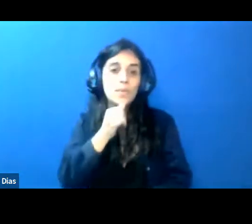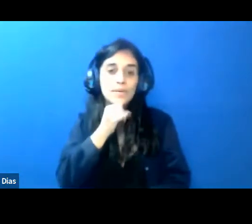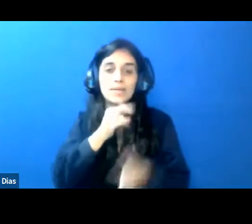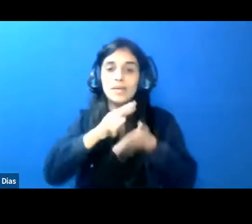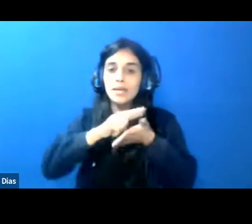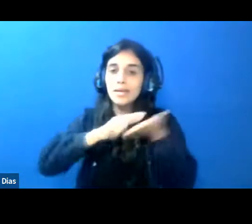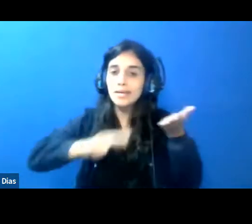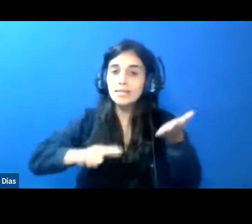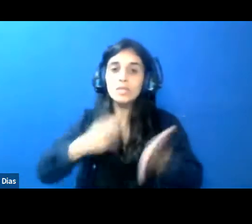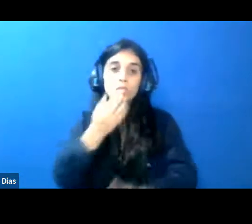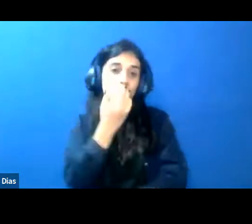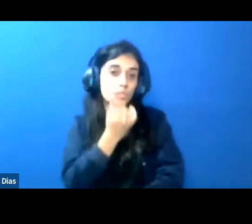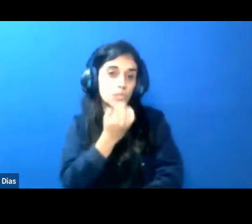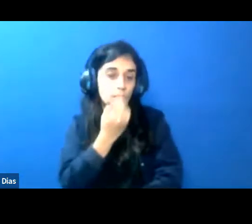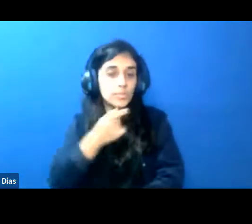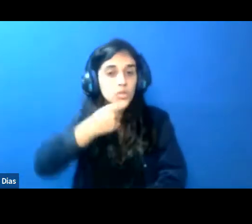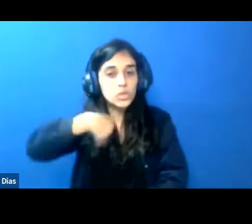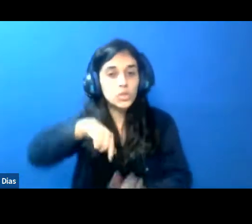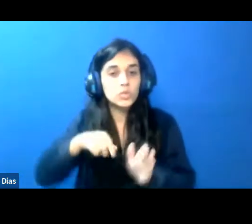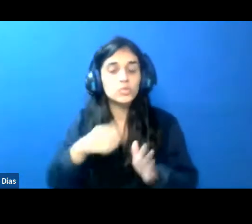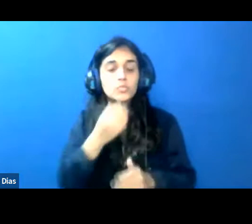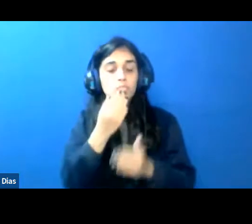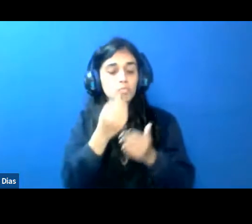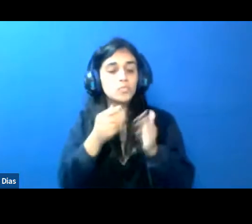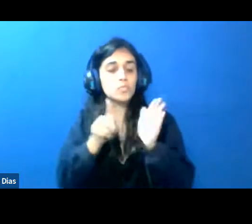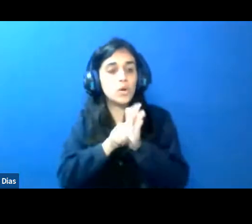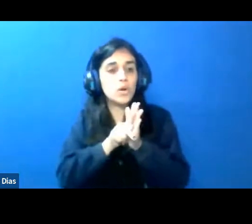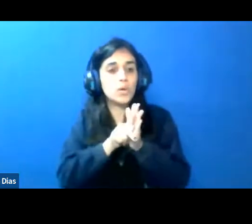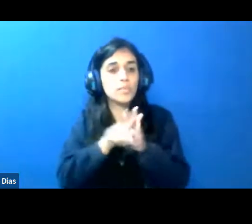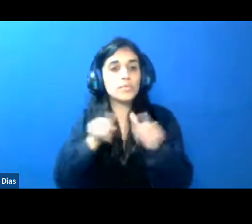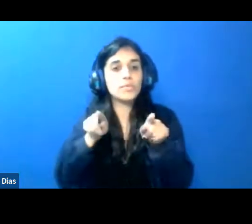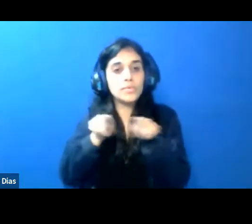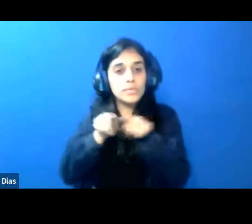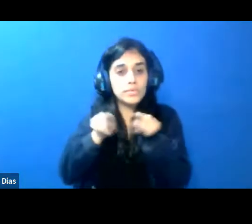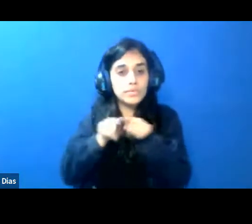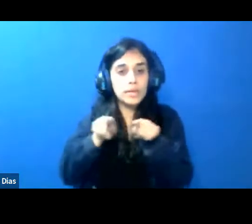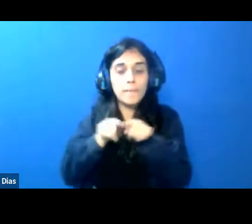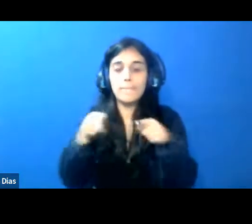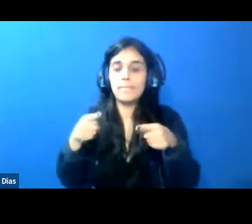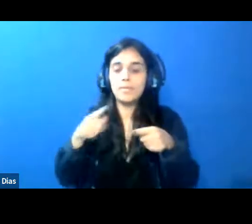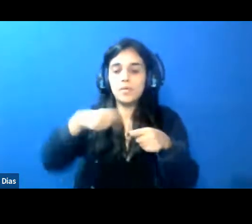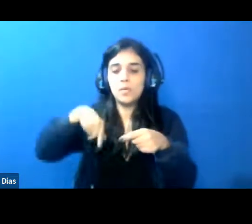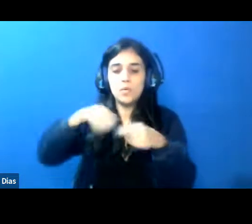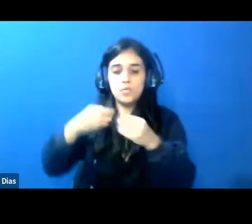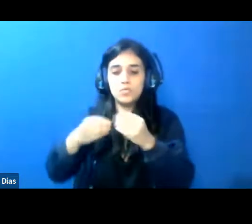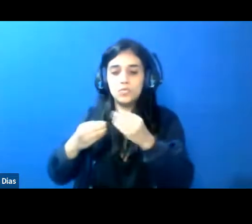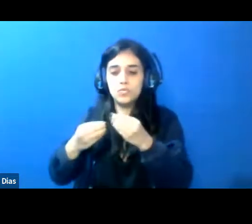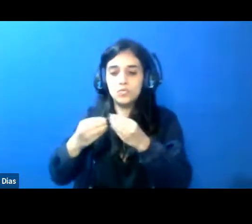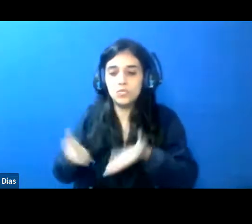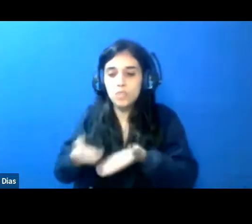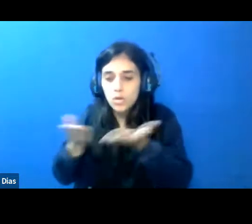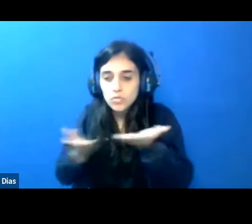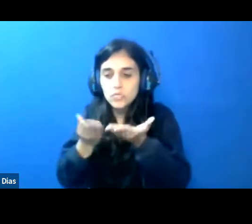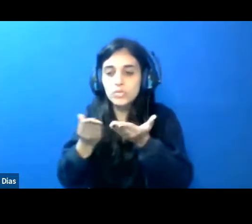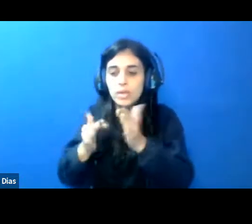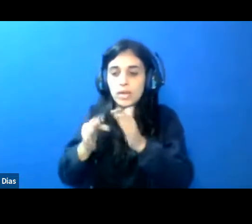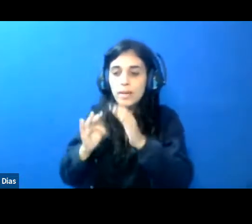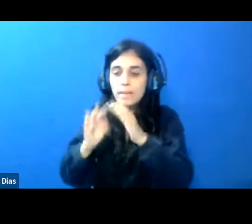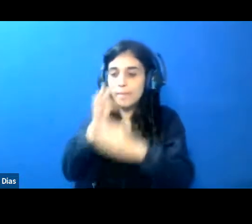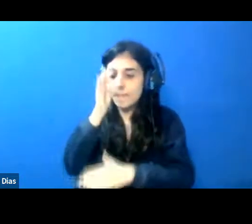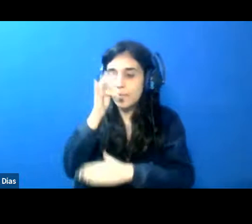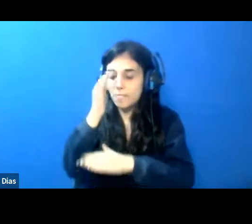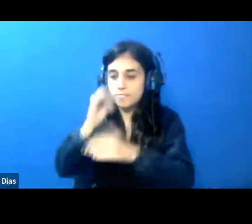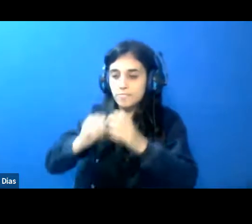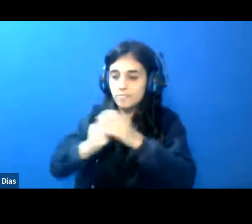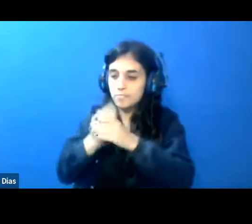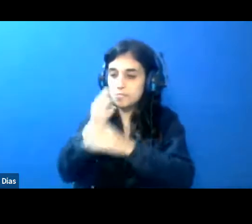desde as receitas dos nossos alimentos, mas também as receitas dos nossos biofertilizantes, dos nossos adubos, do jeito de como